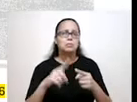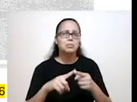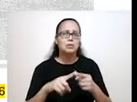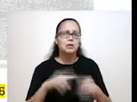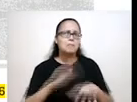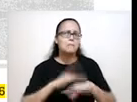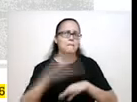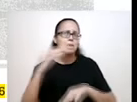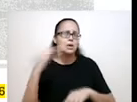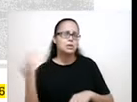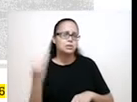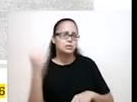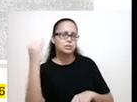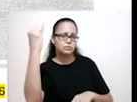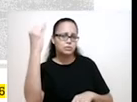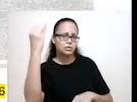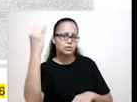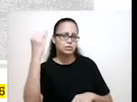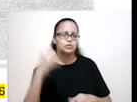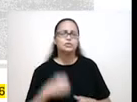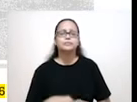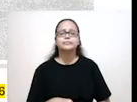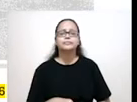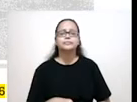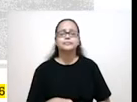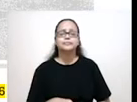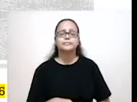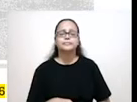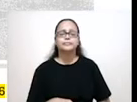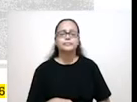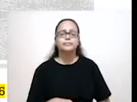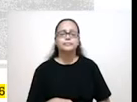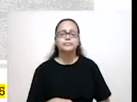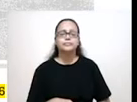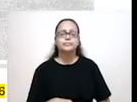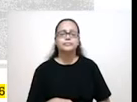Na mesma obra medieval, né,